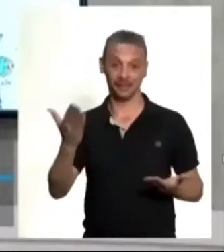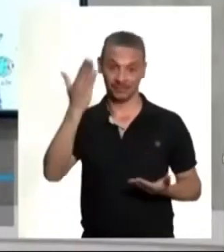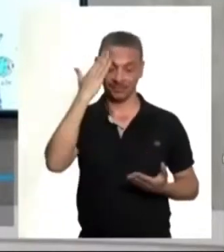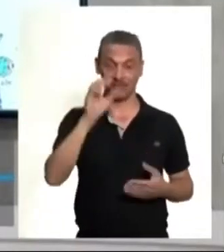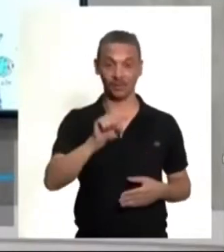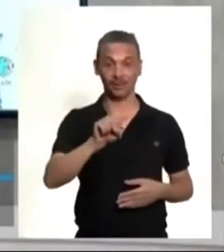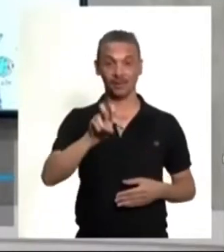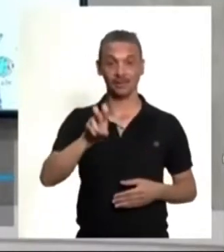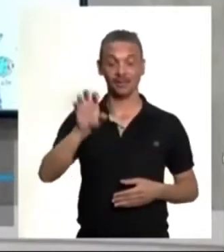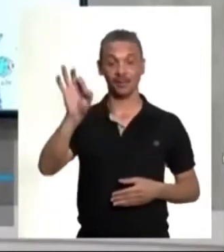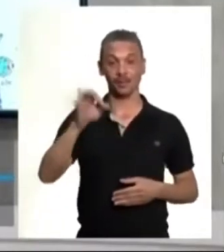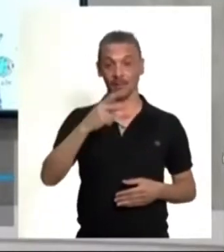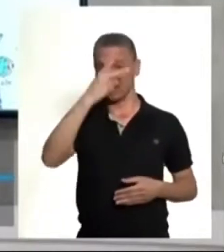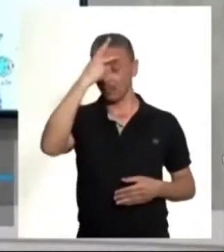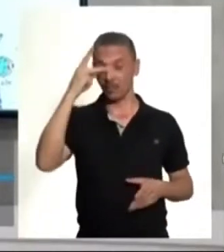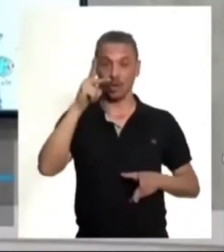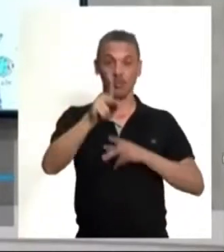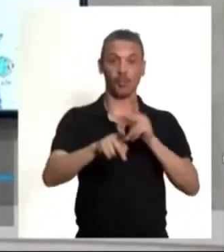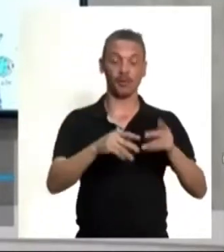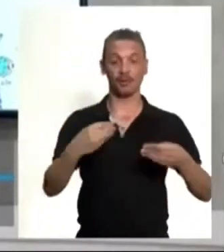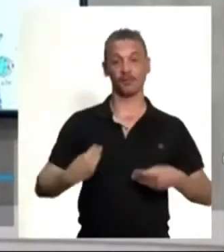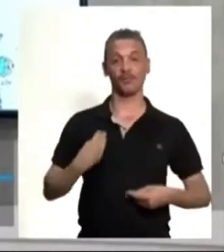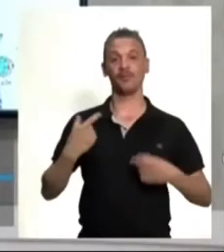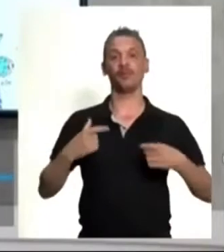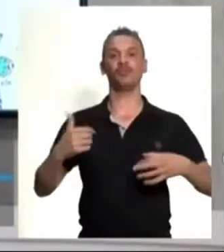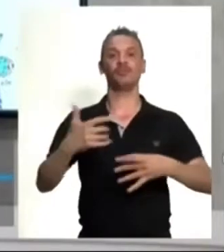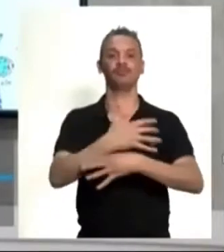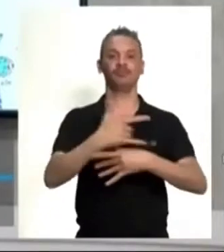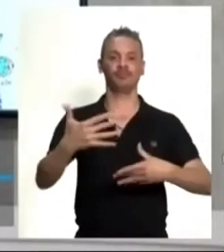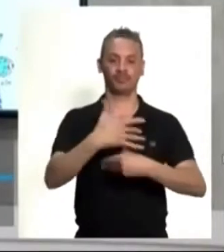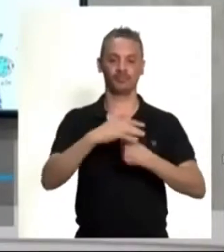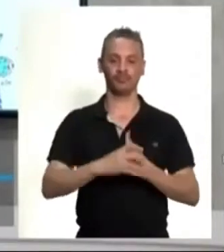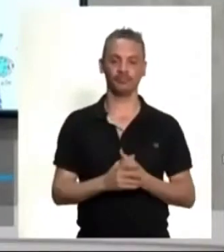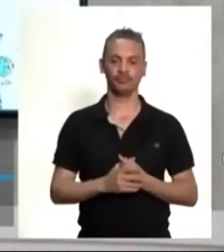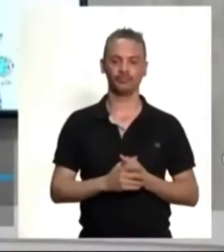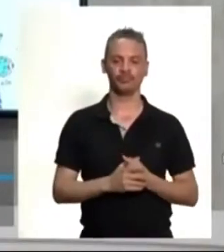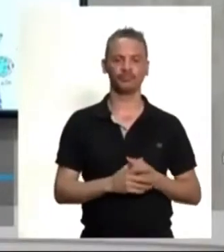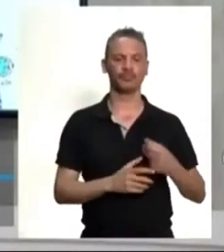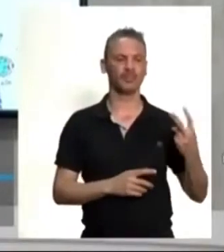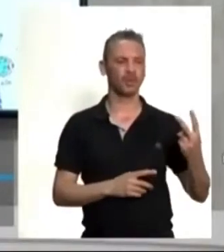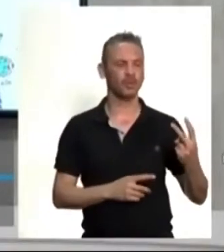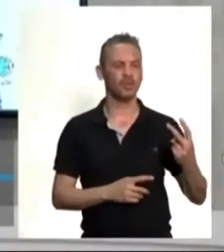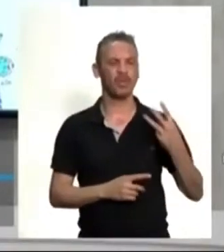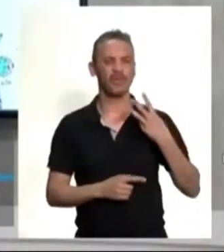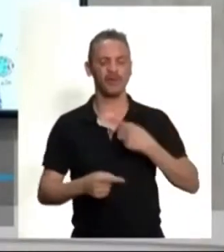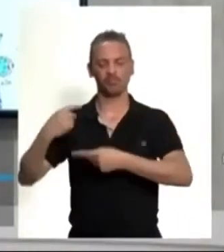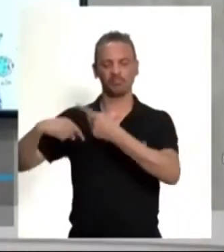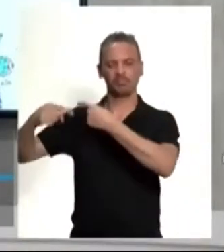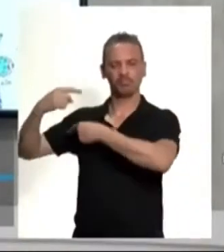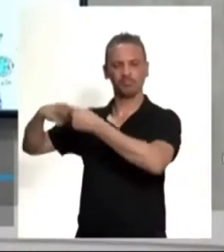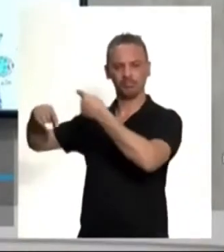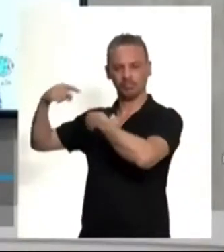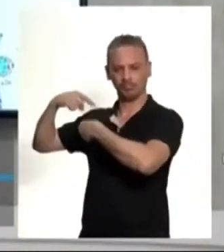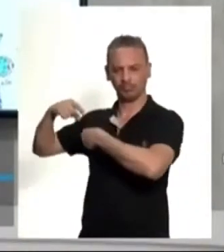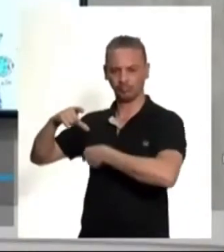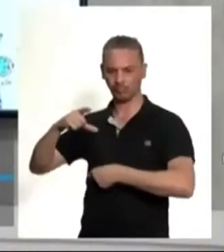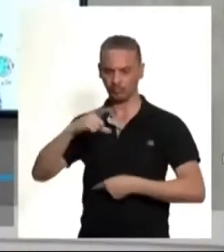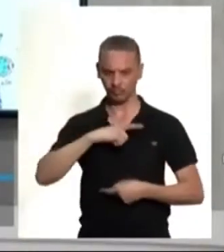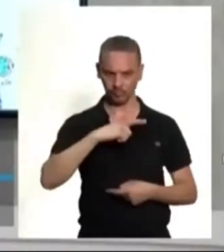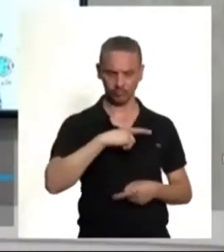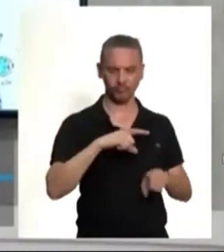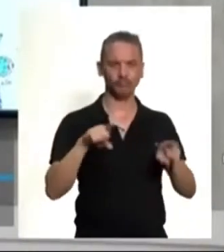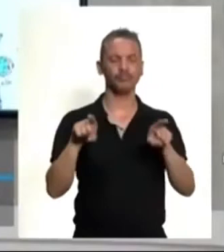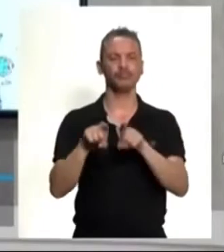população brasileira vive nas cidades. Mas aquela geração, 2 ou 3 gerações, 3 ou 4 gerações atrás, eu